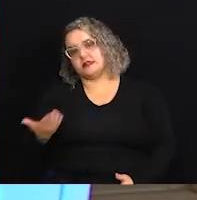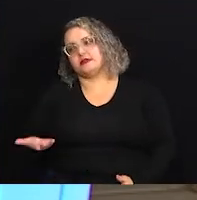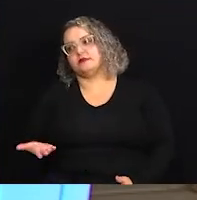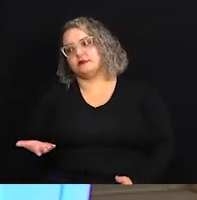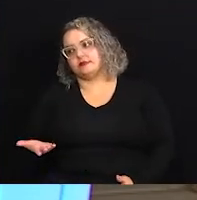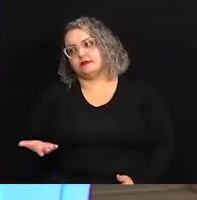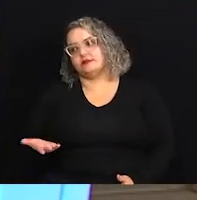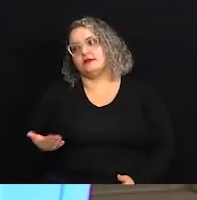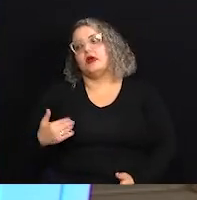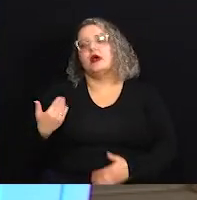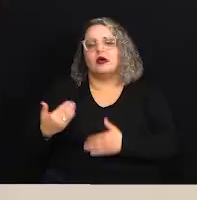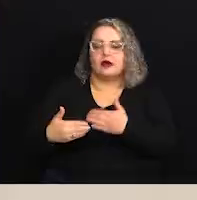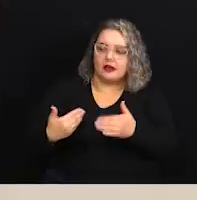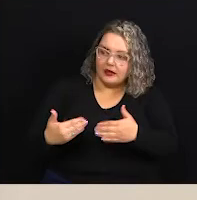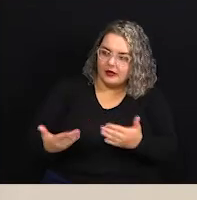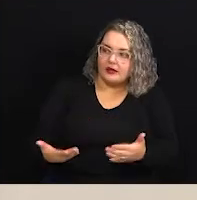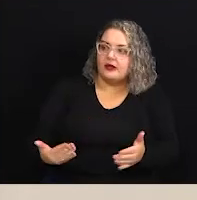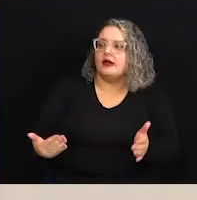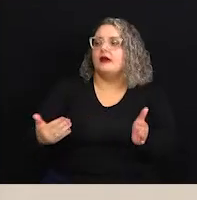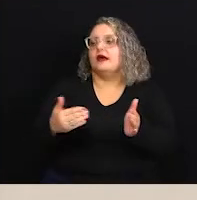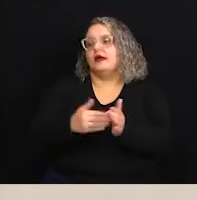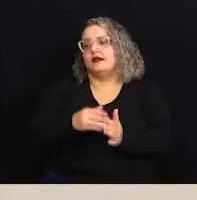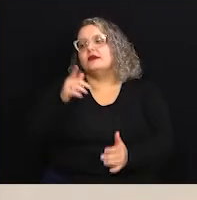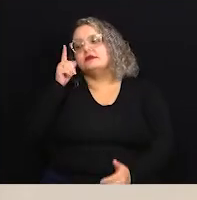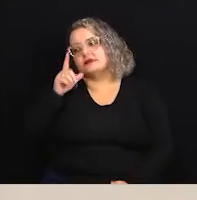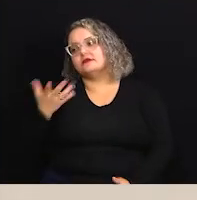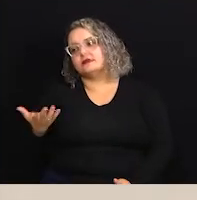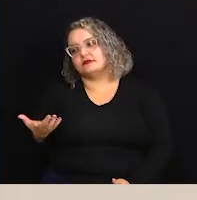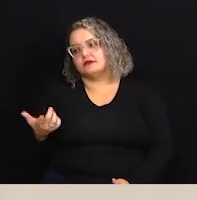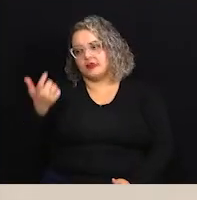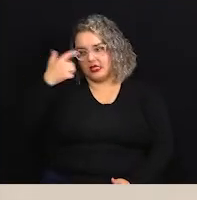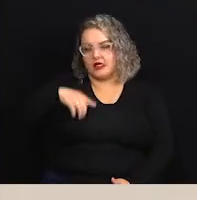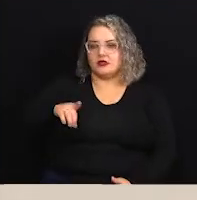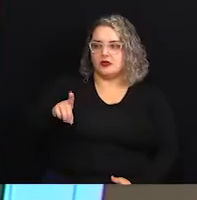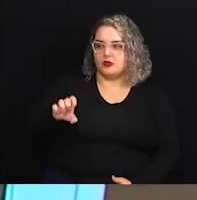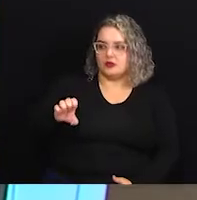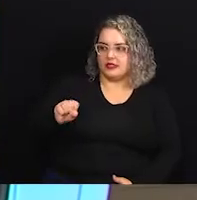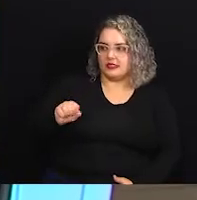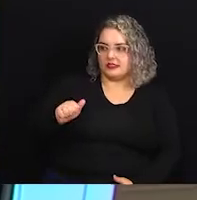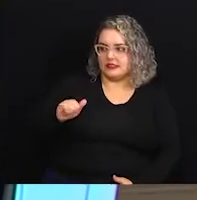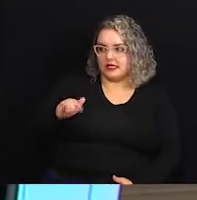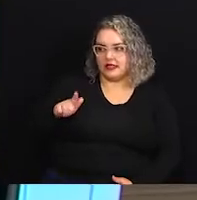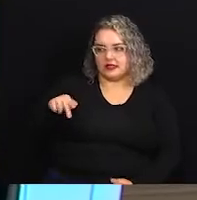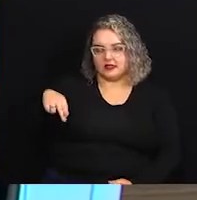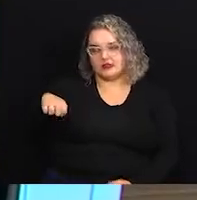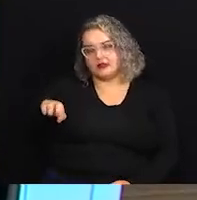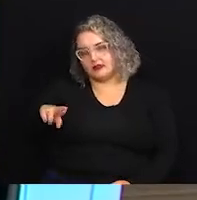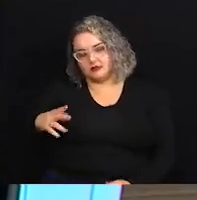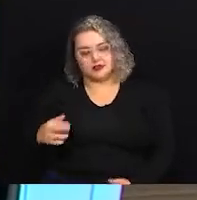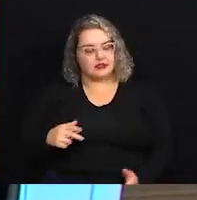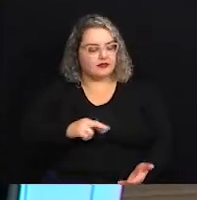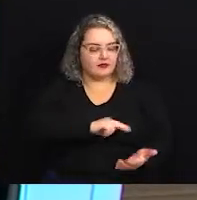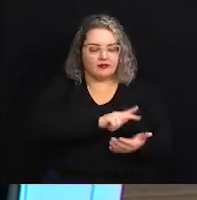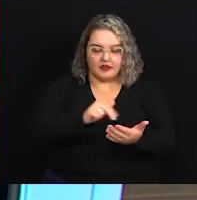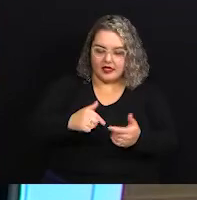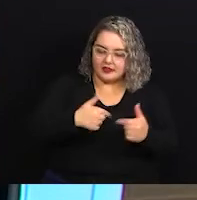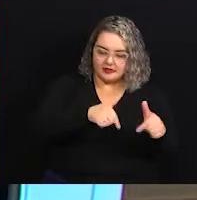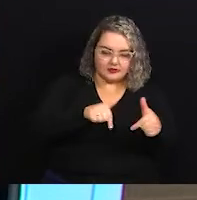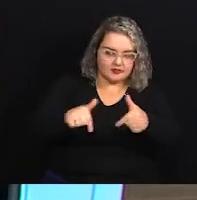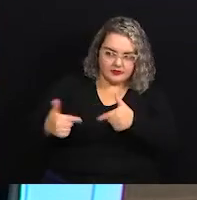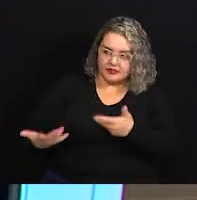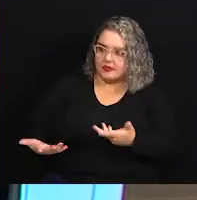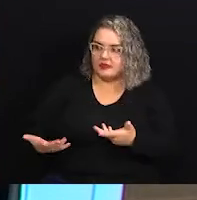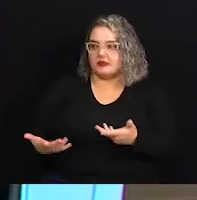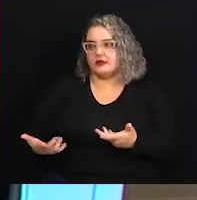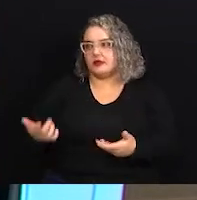daí ocorre o processo até ela ser finalizada. Eu sou o designer. Mas eu tenho uma série de colaboradores,